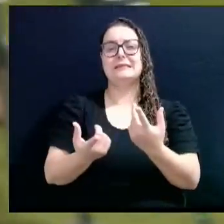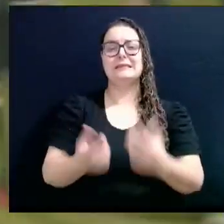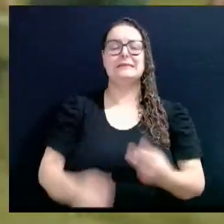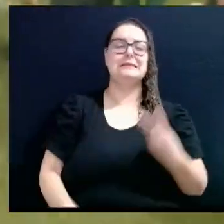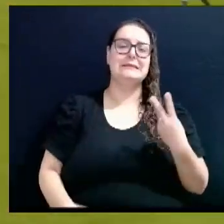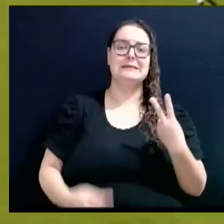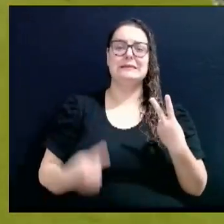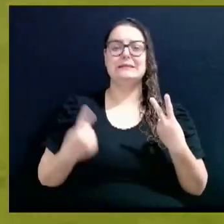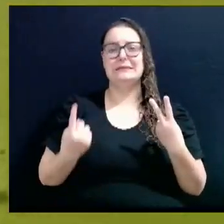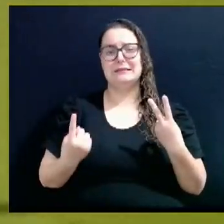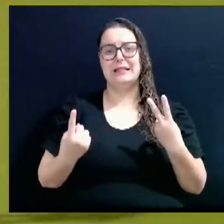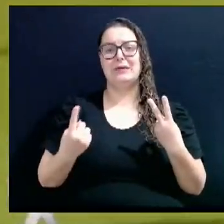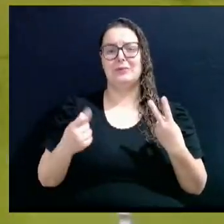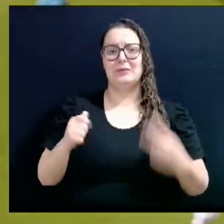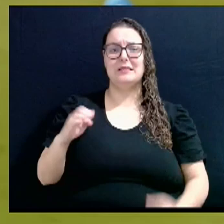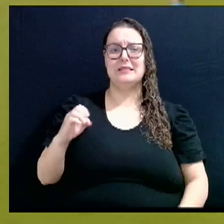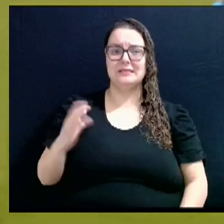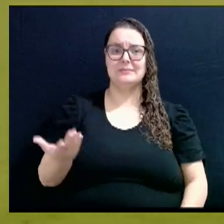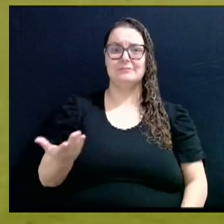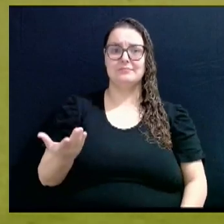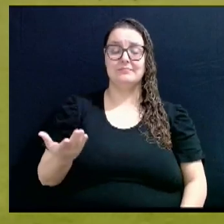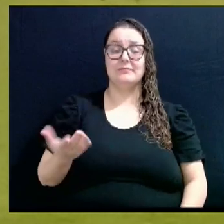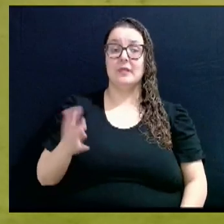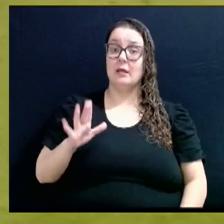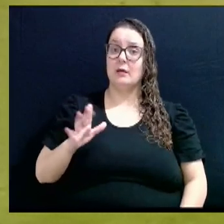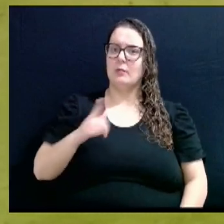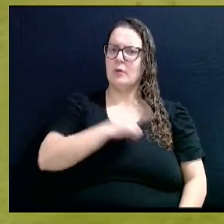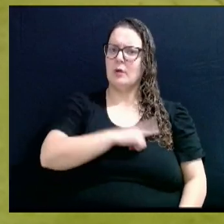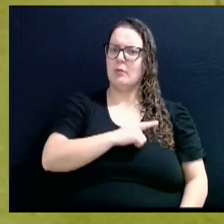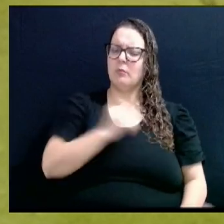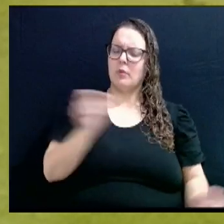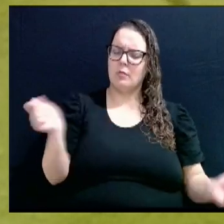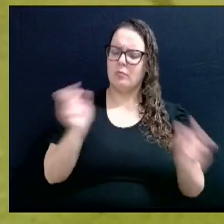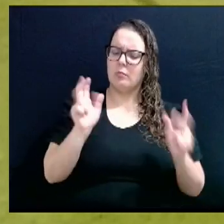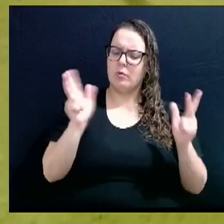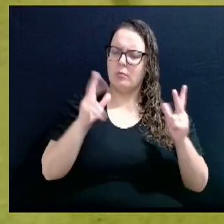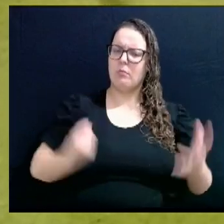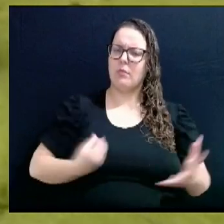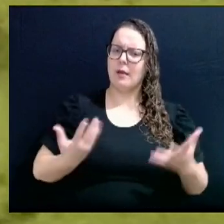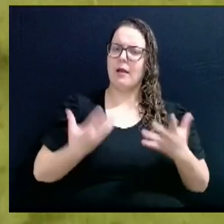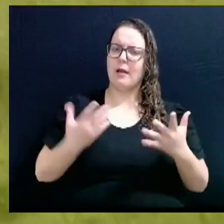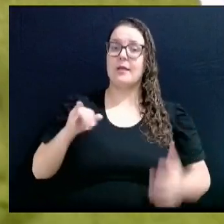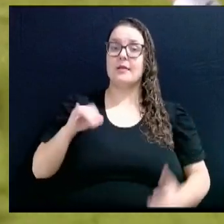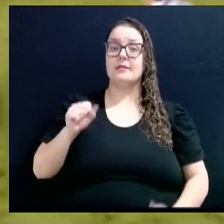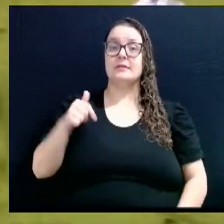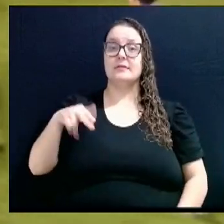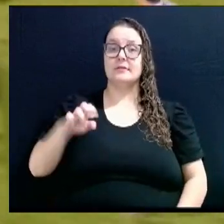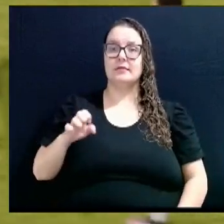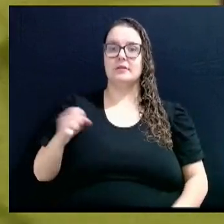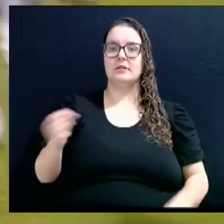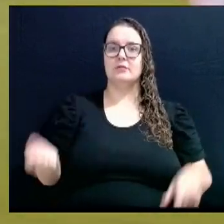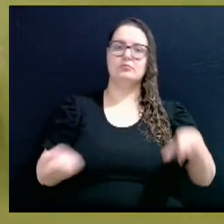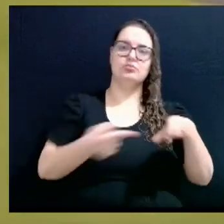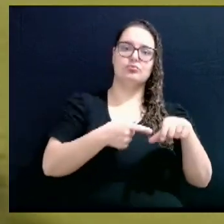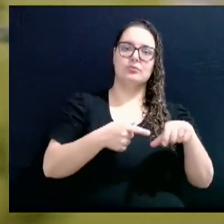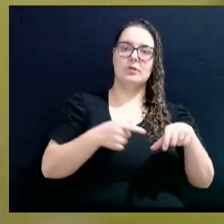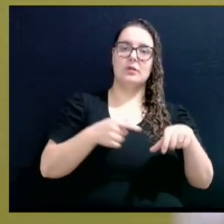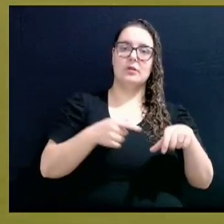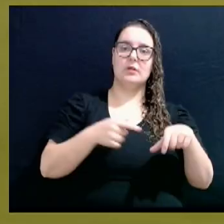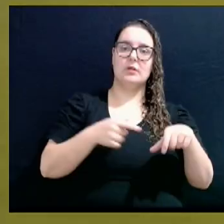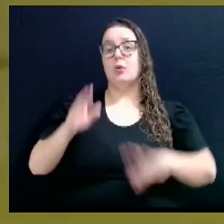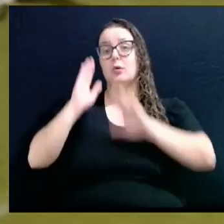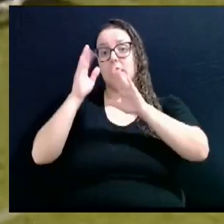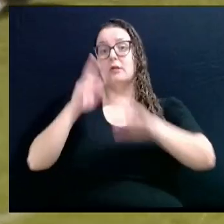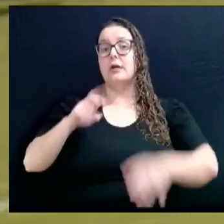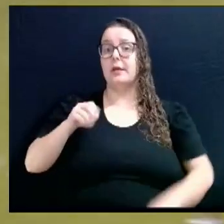ABC. Só que o Bugre estava vivo e Isaac bateu. O goleiro deu rebote e